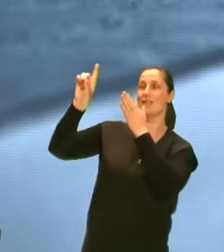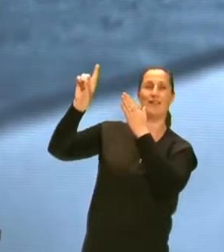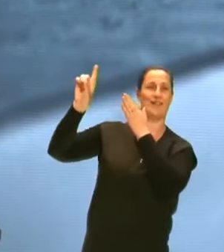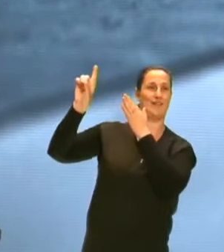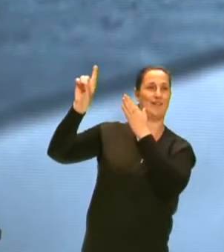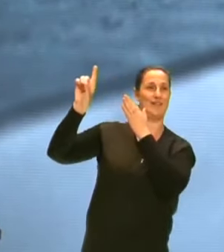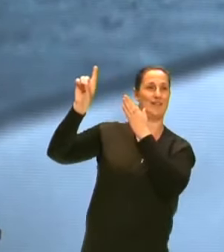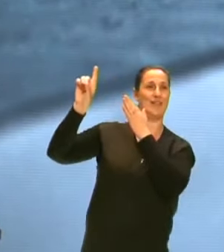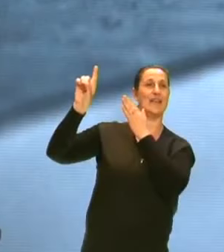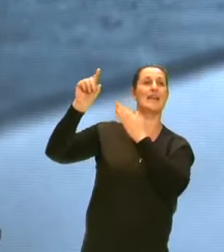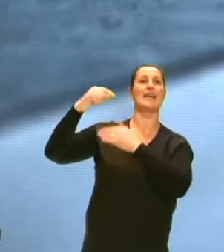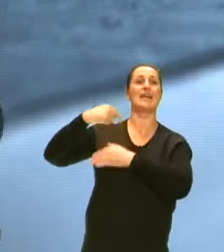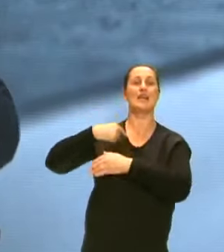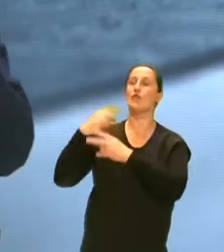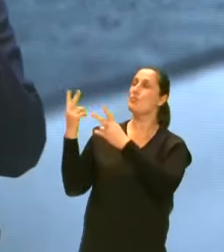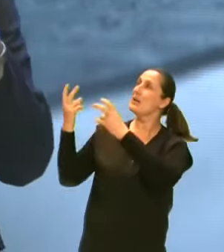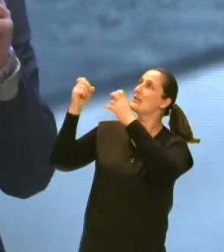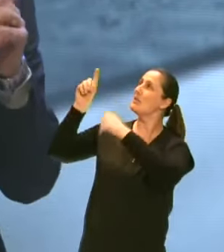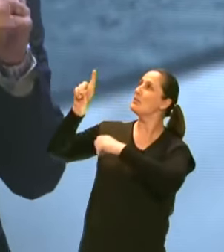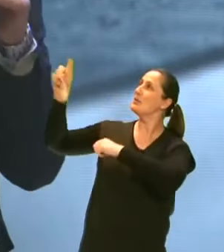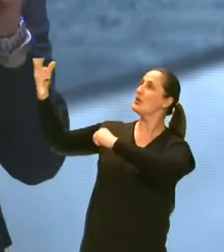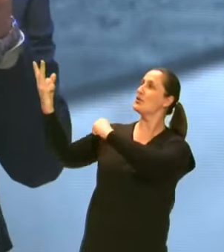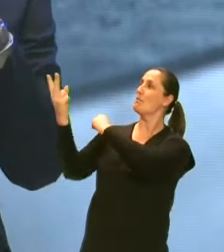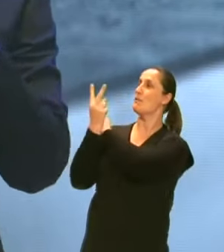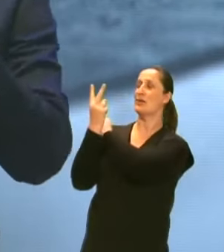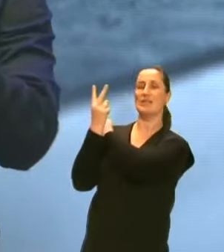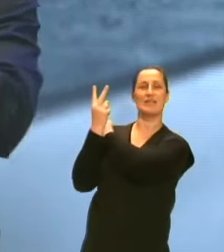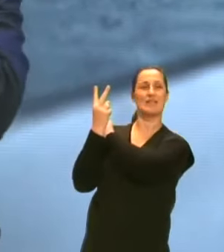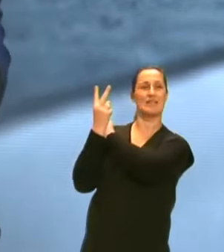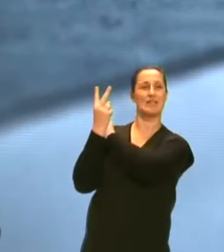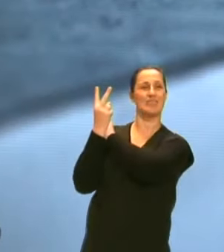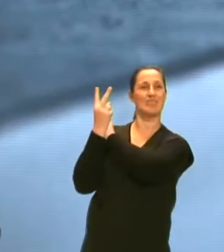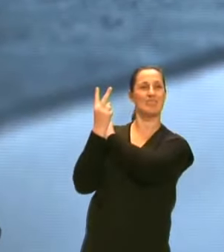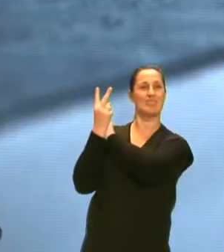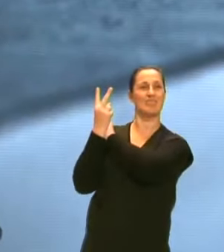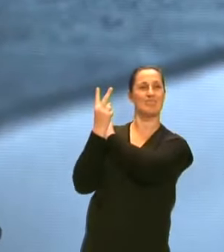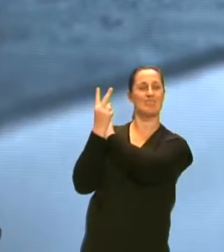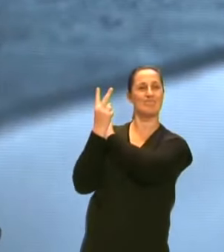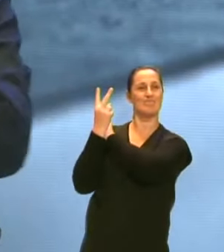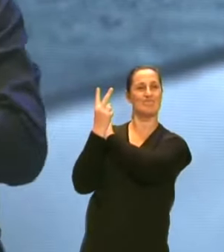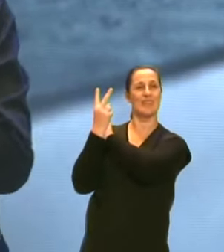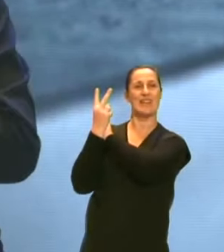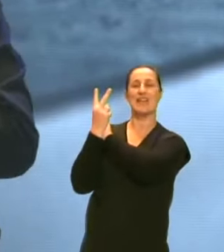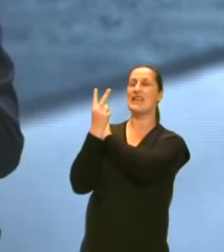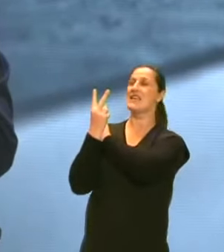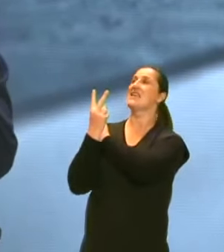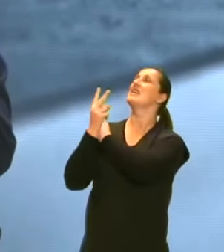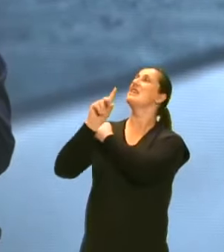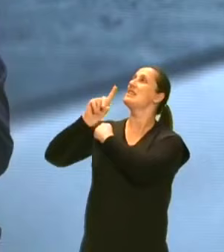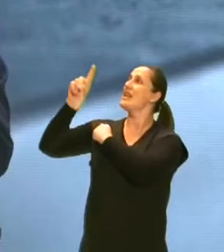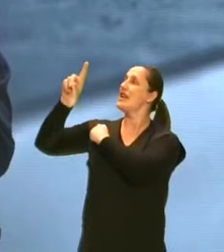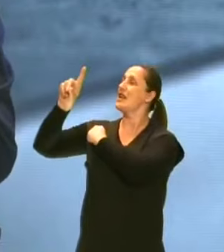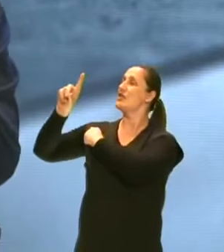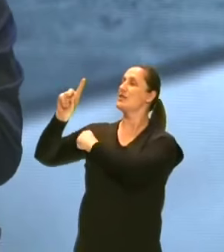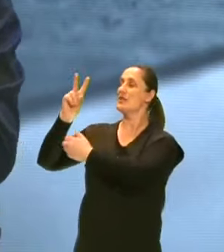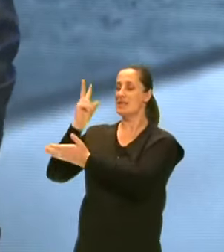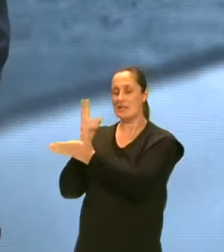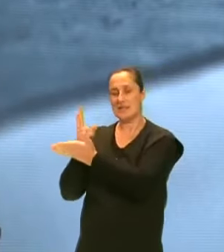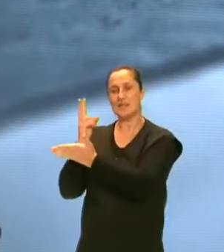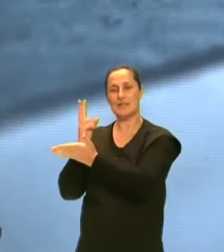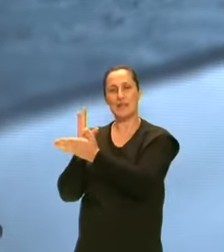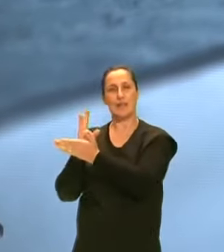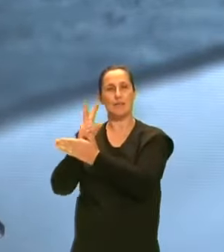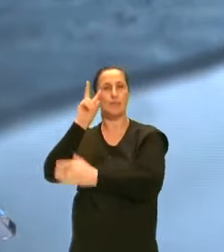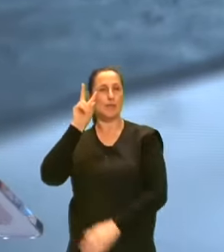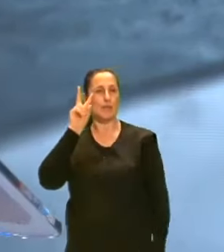proteção. O nosso Deus não dorme. Olha que coisa, o nosso Deus não dorme.